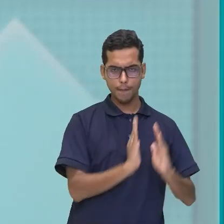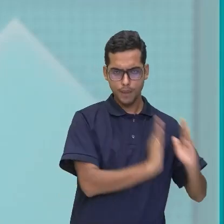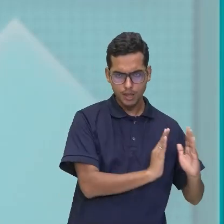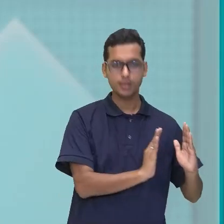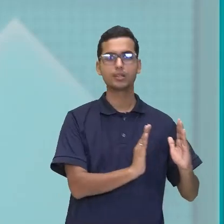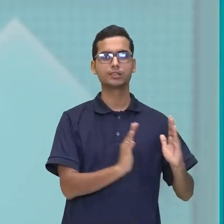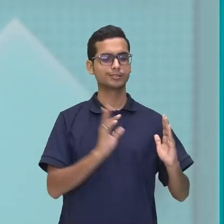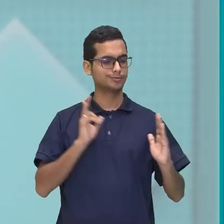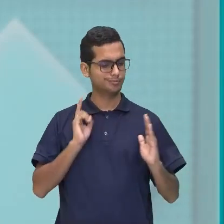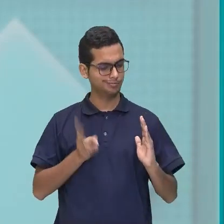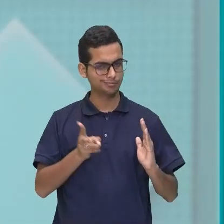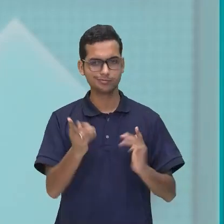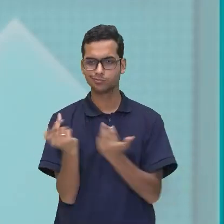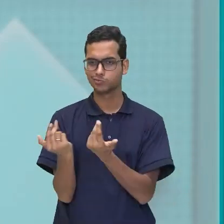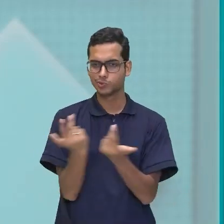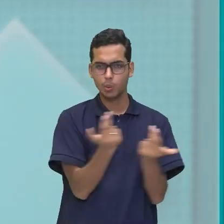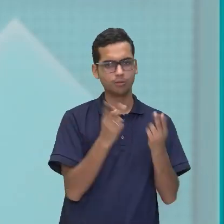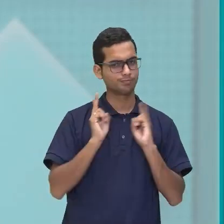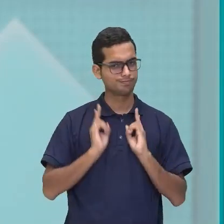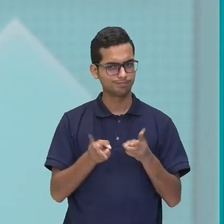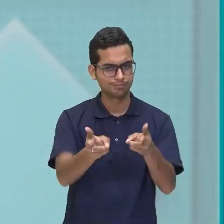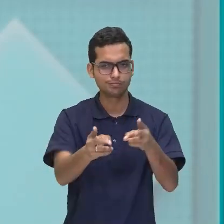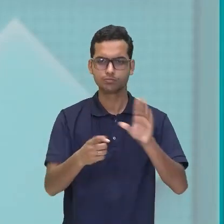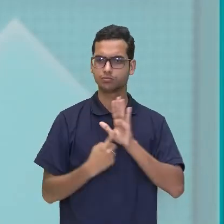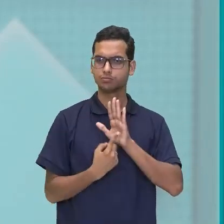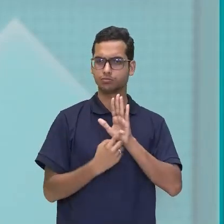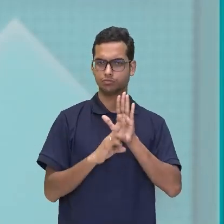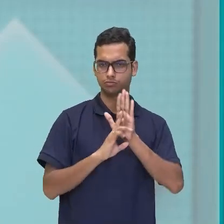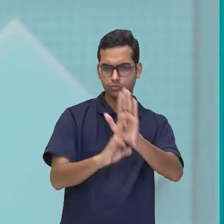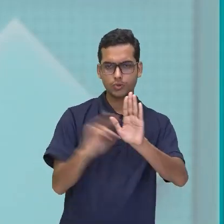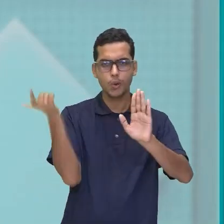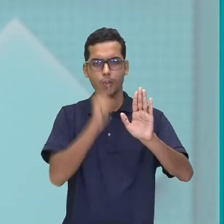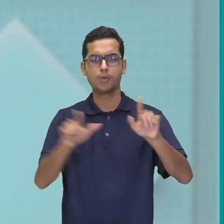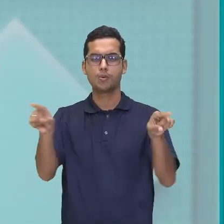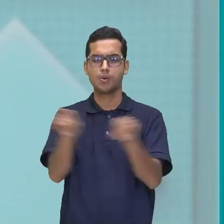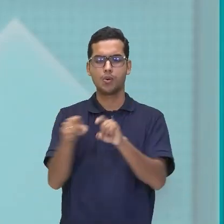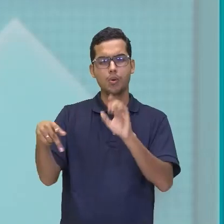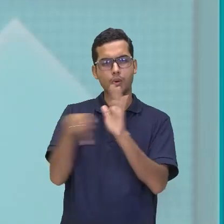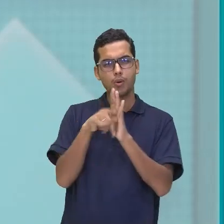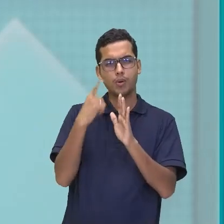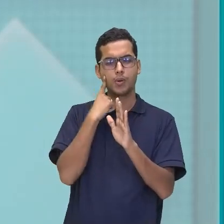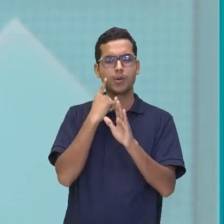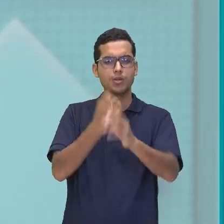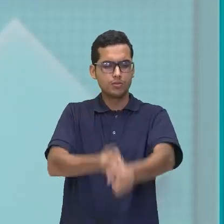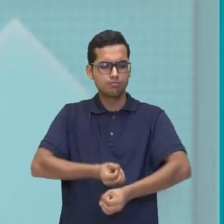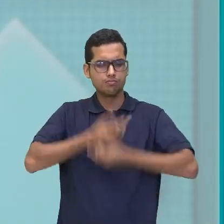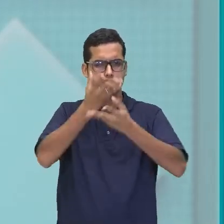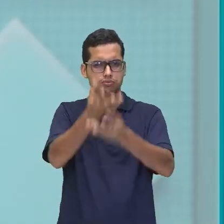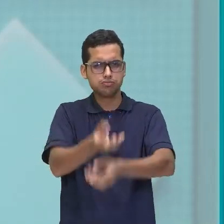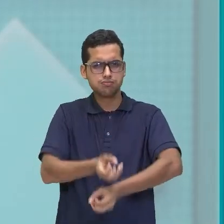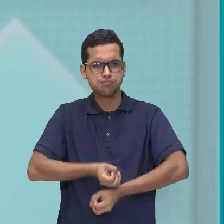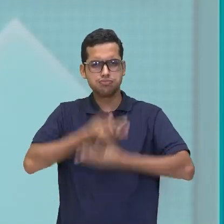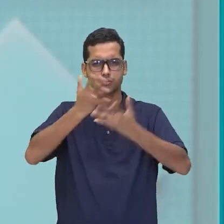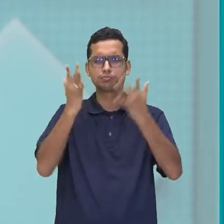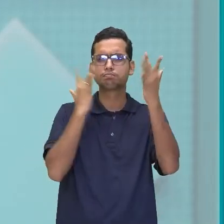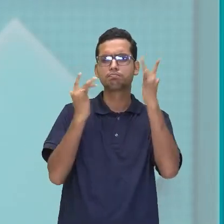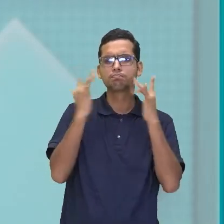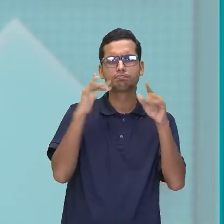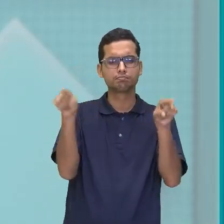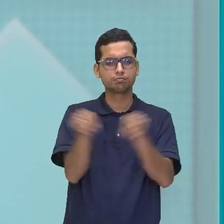são os mesmos para representar. Então, o kabuki ele mostra isso, a encenação teatral e a